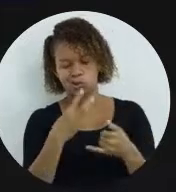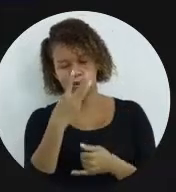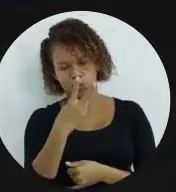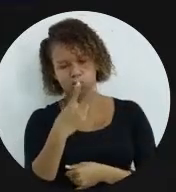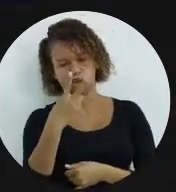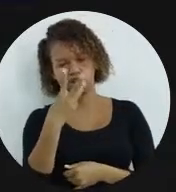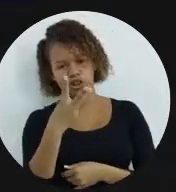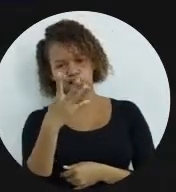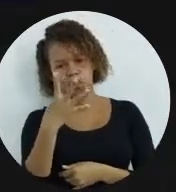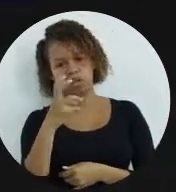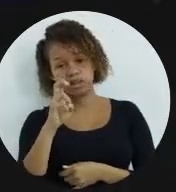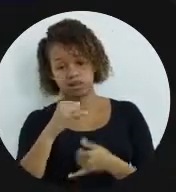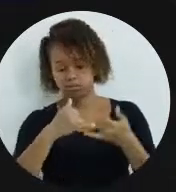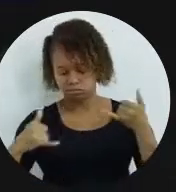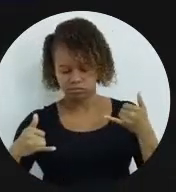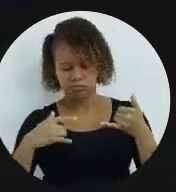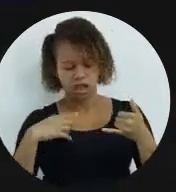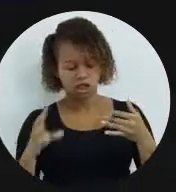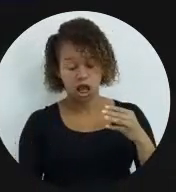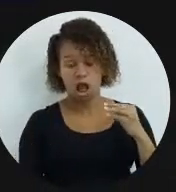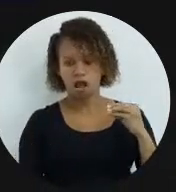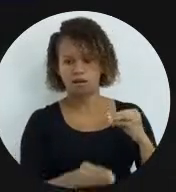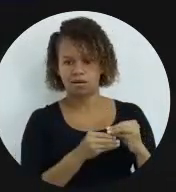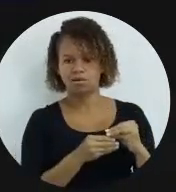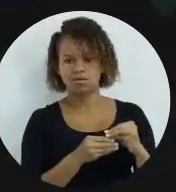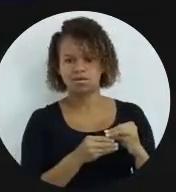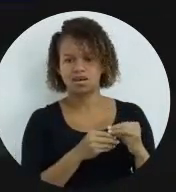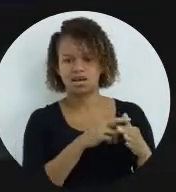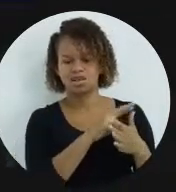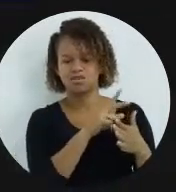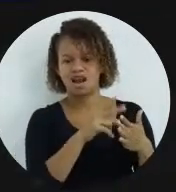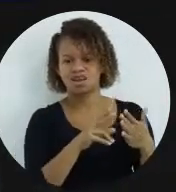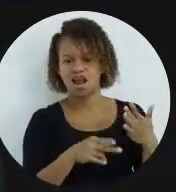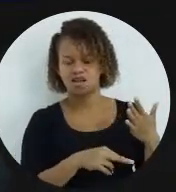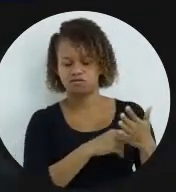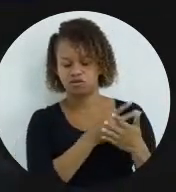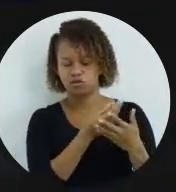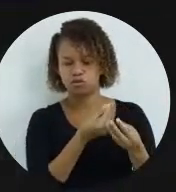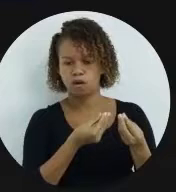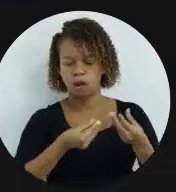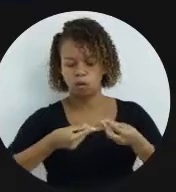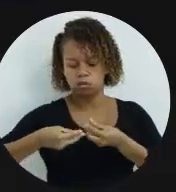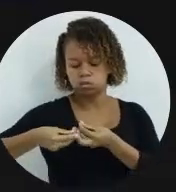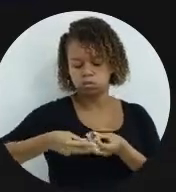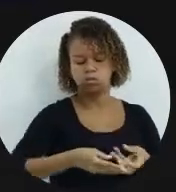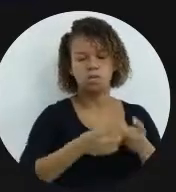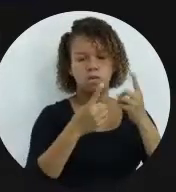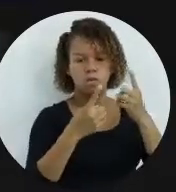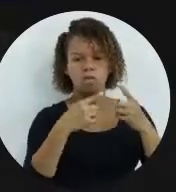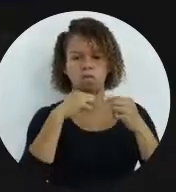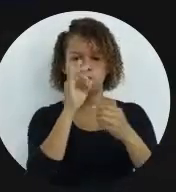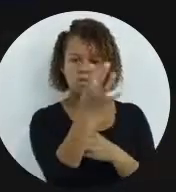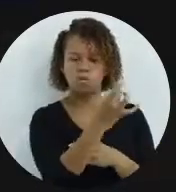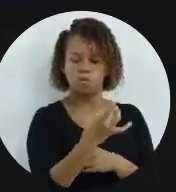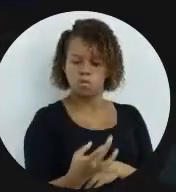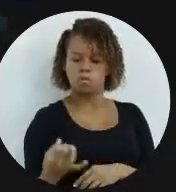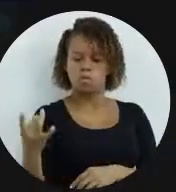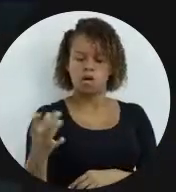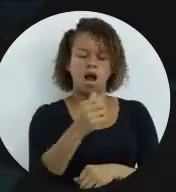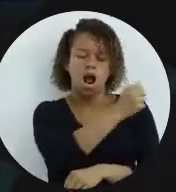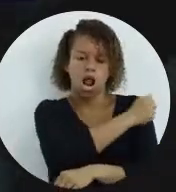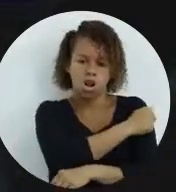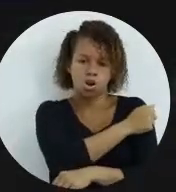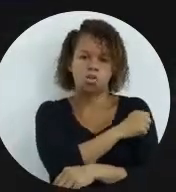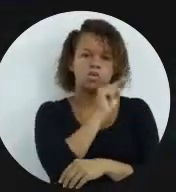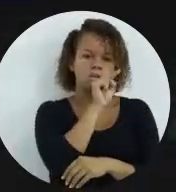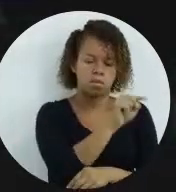4 e 5, a gente acrescenta as variáveis e seus valores, 1 a 1. Então, a gente chama